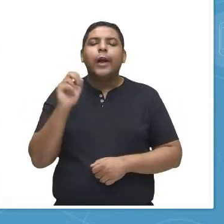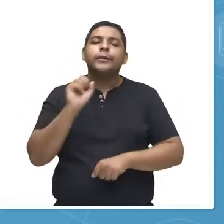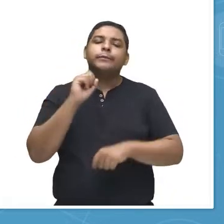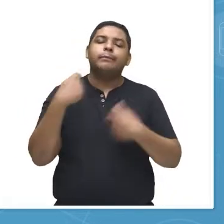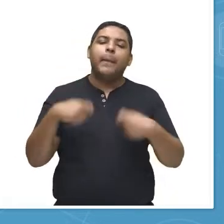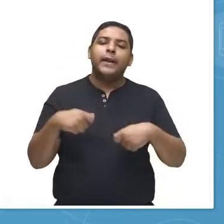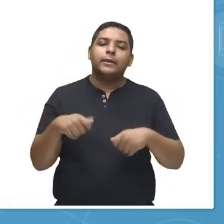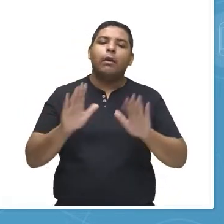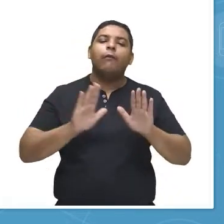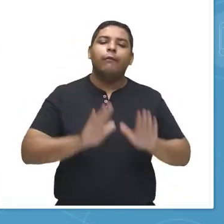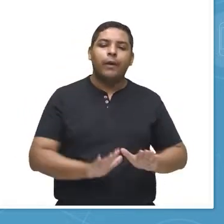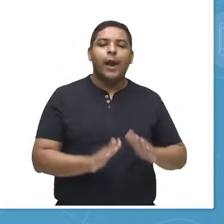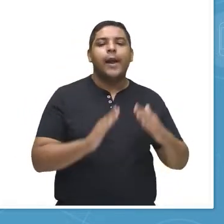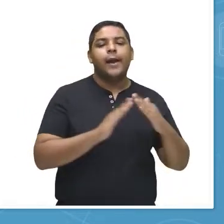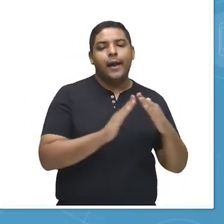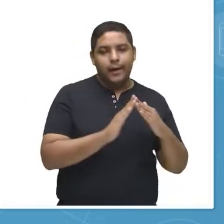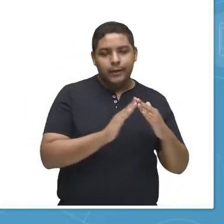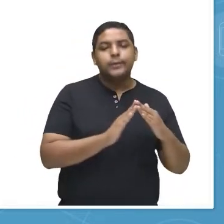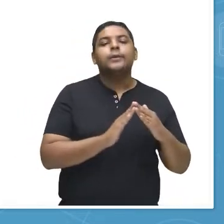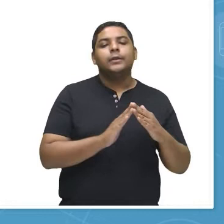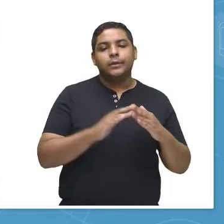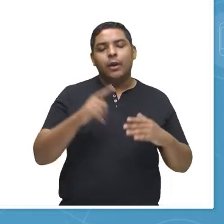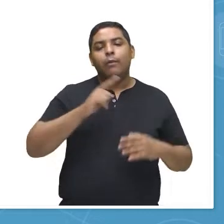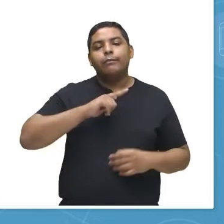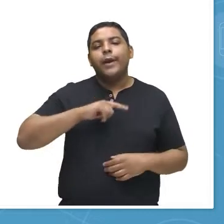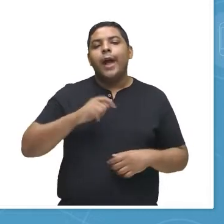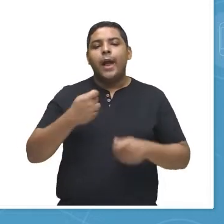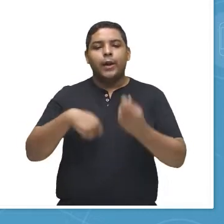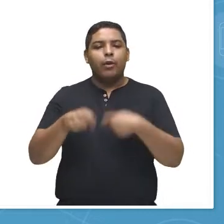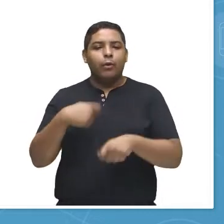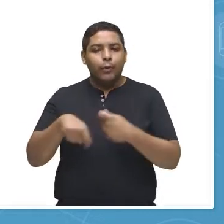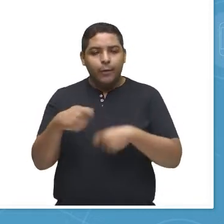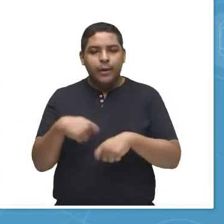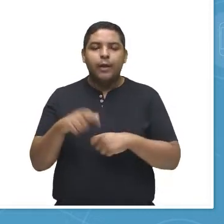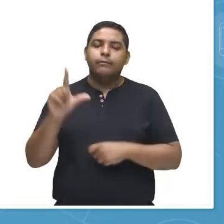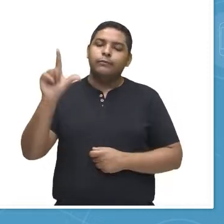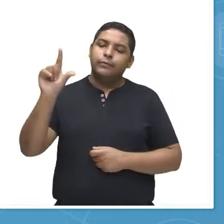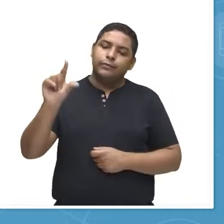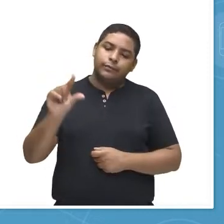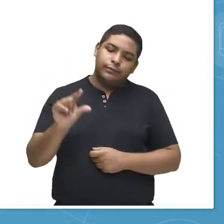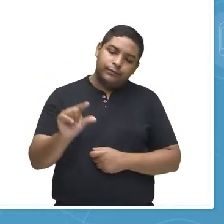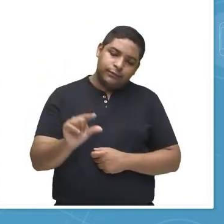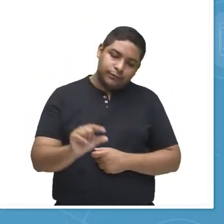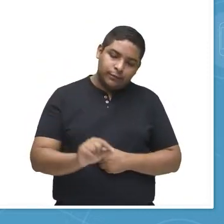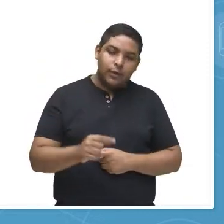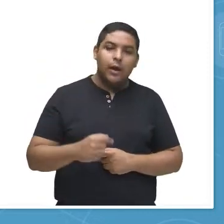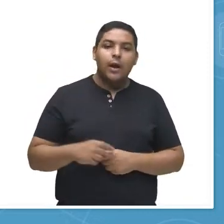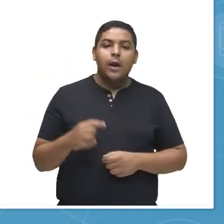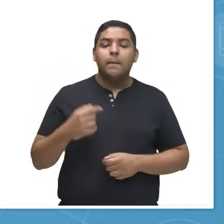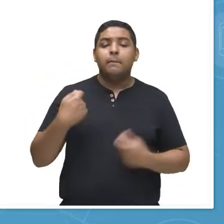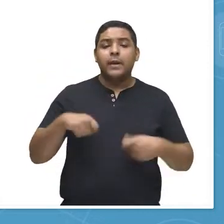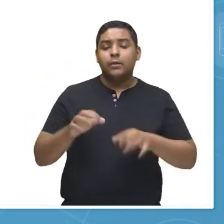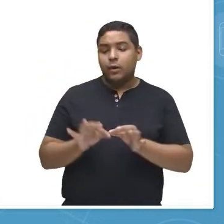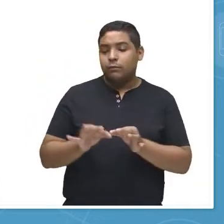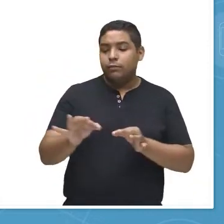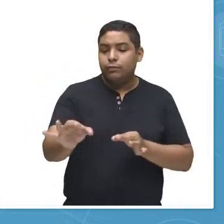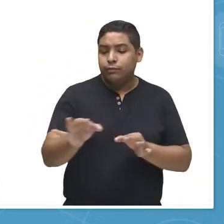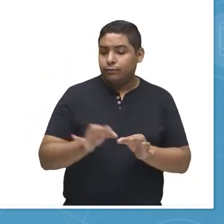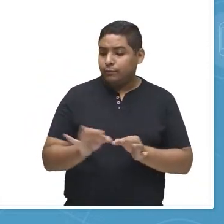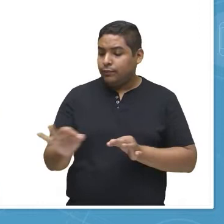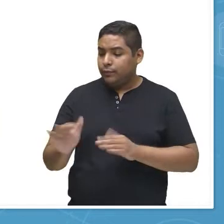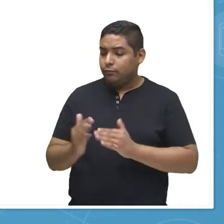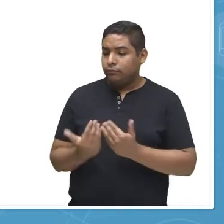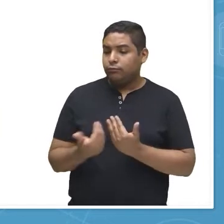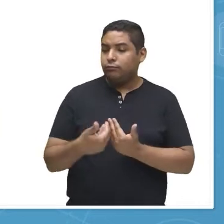por conta da circulação de pessoas. E aí nós temos que ter o distanciamento social para evitar que esse vírus